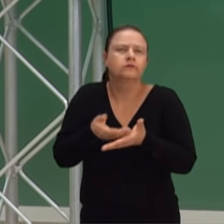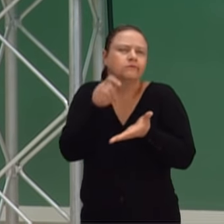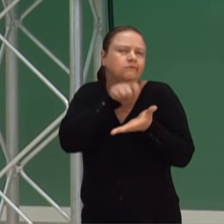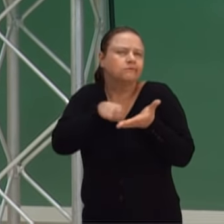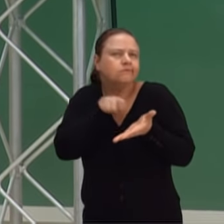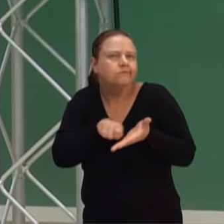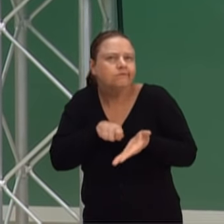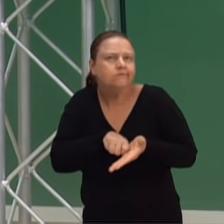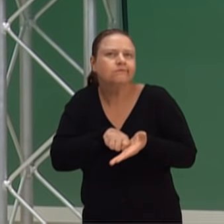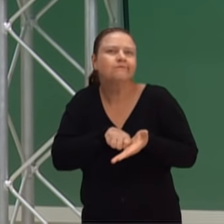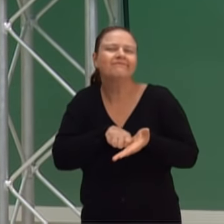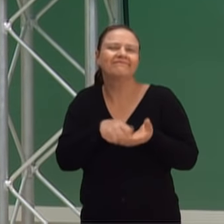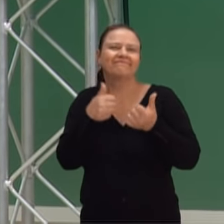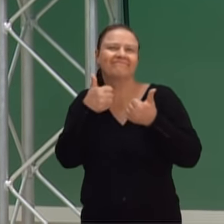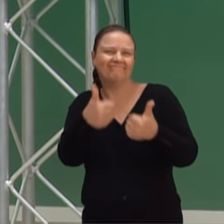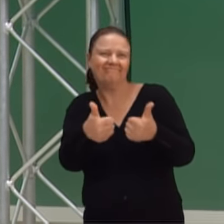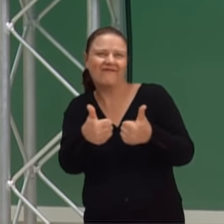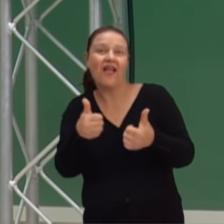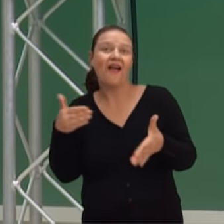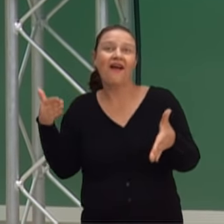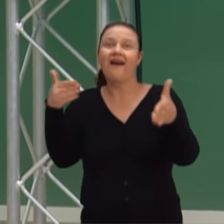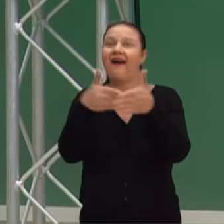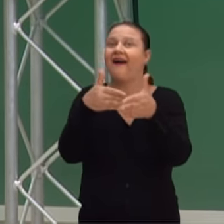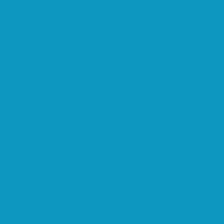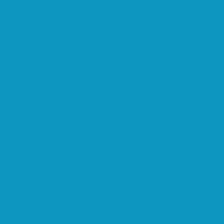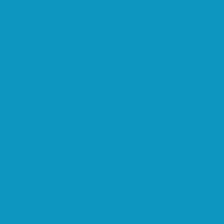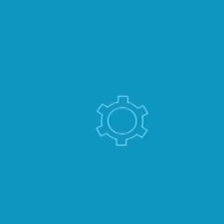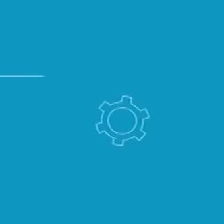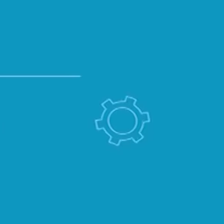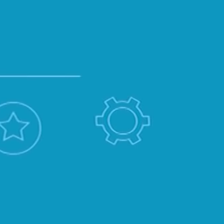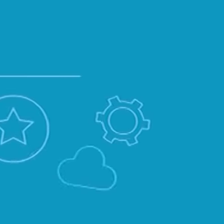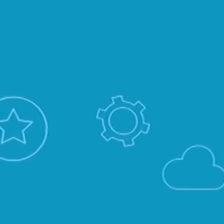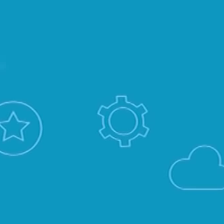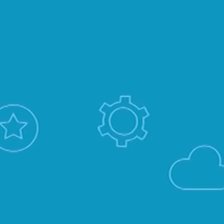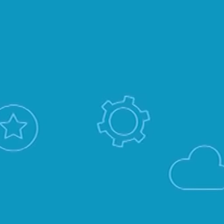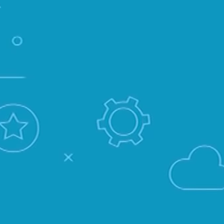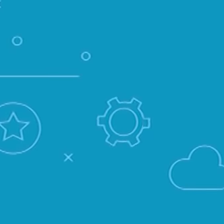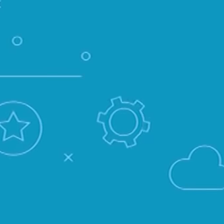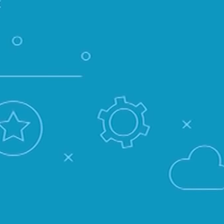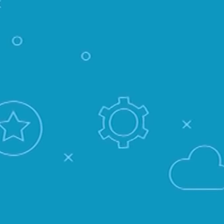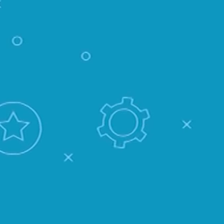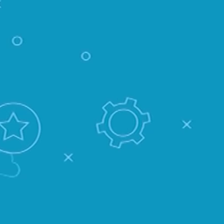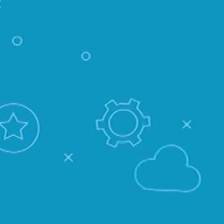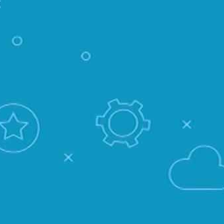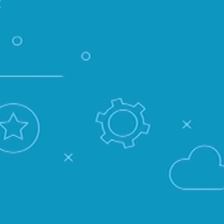mais sobre isso, beleza? Até a próxima, fui!